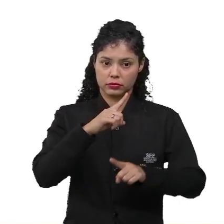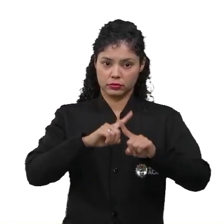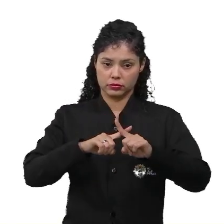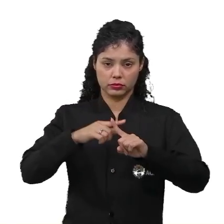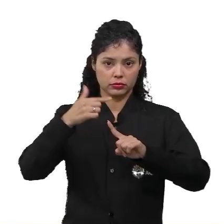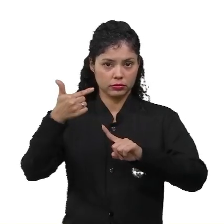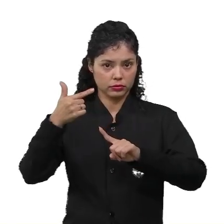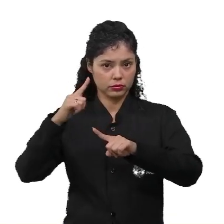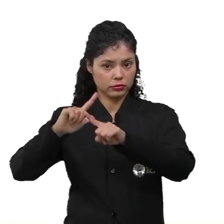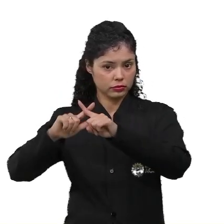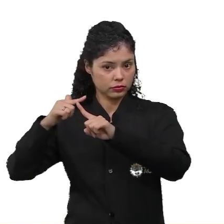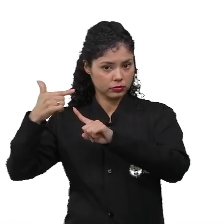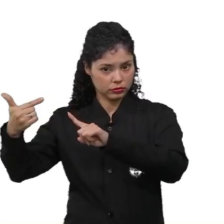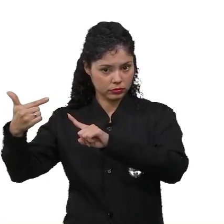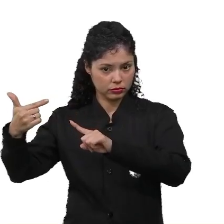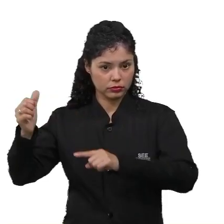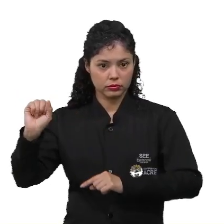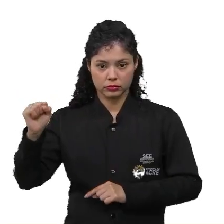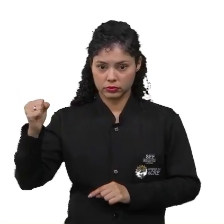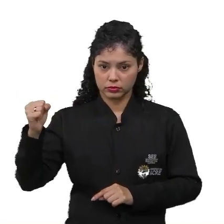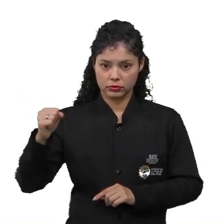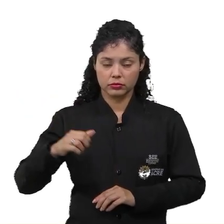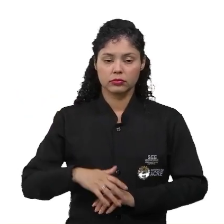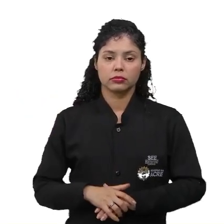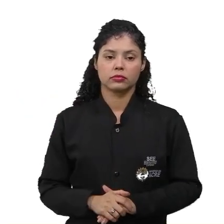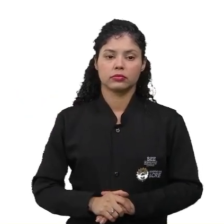2 elevado a 3 é 8.